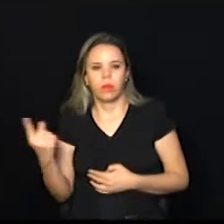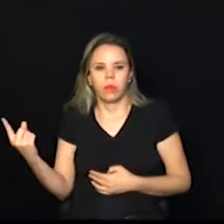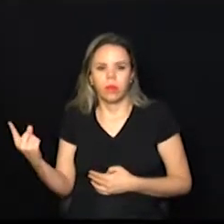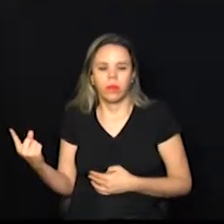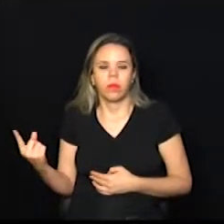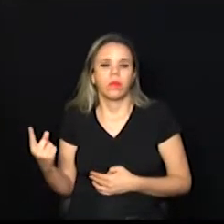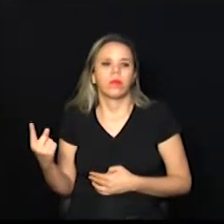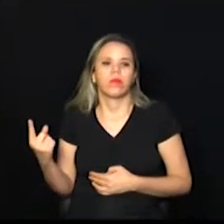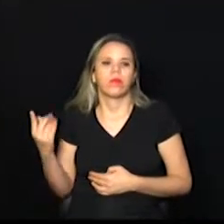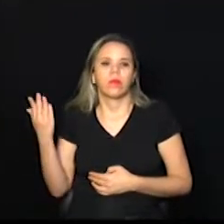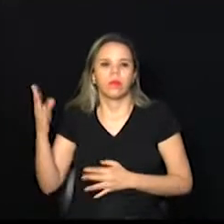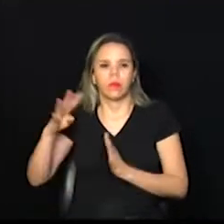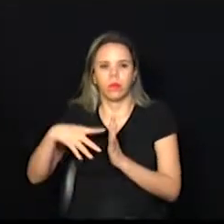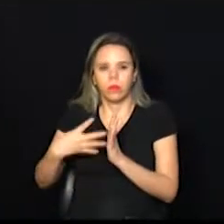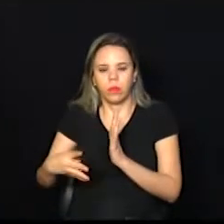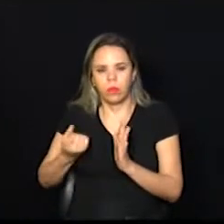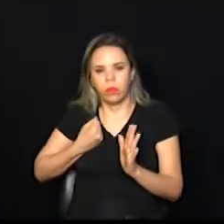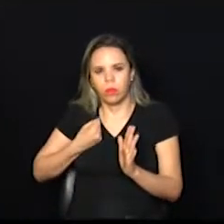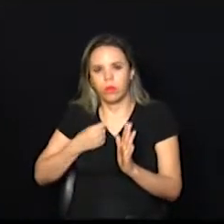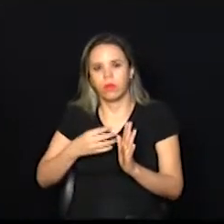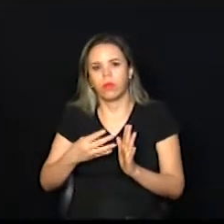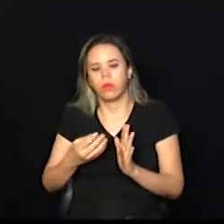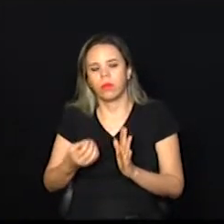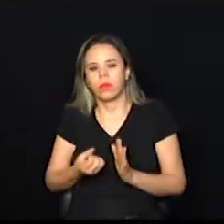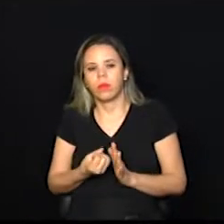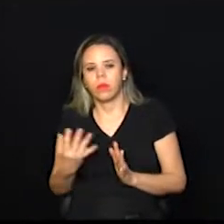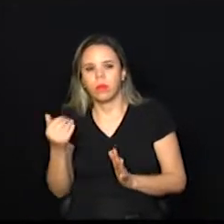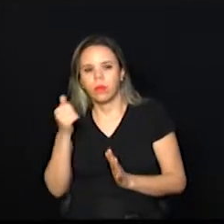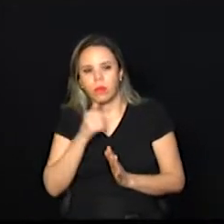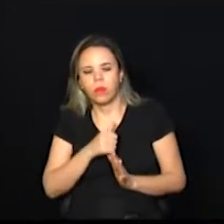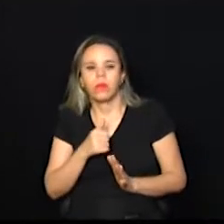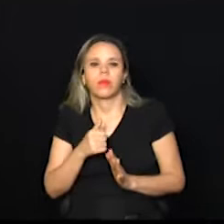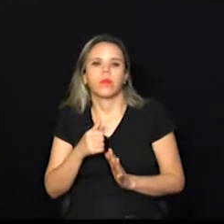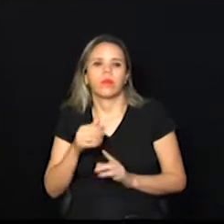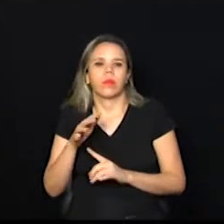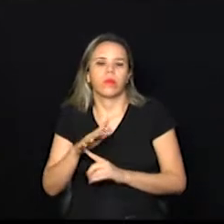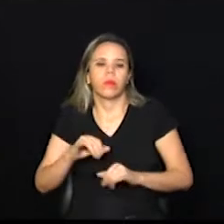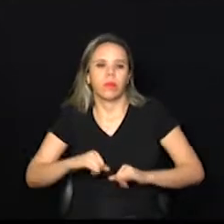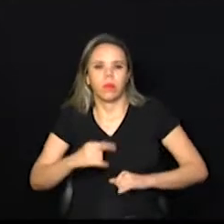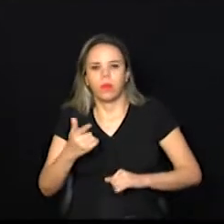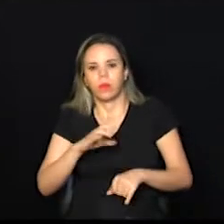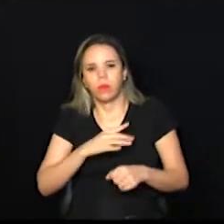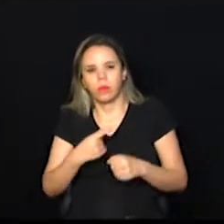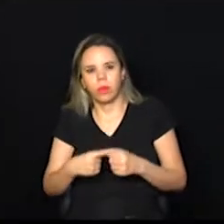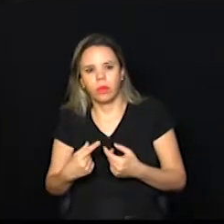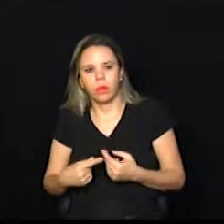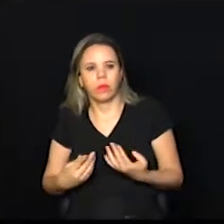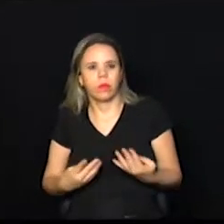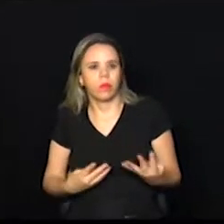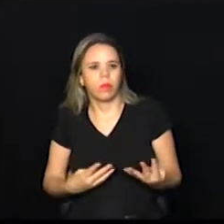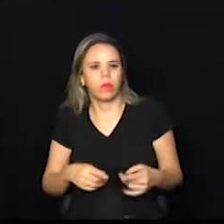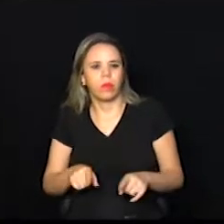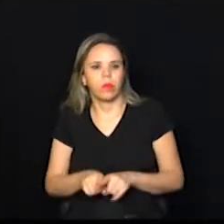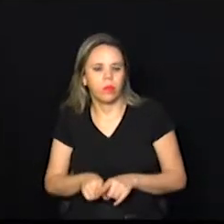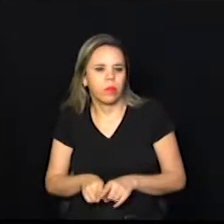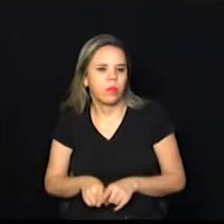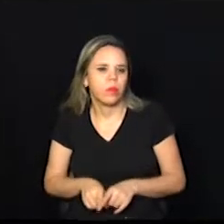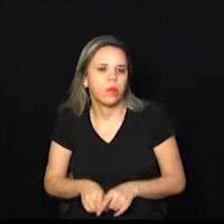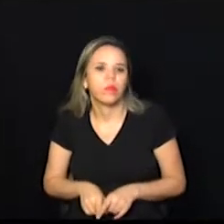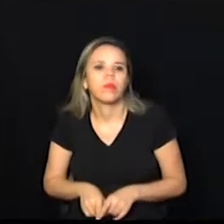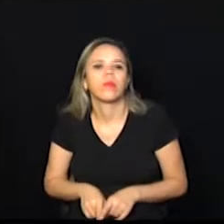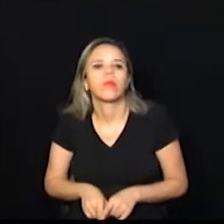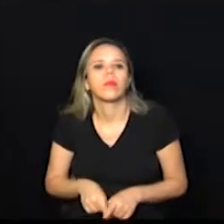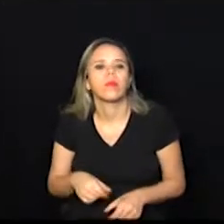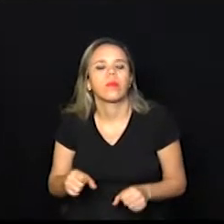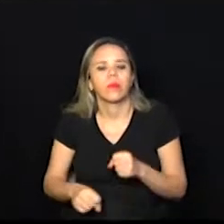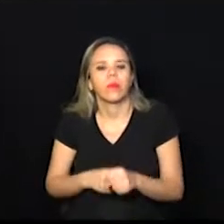Sudoeste, 8. 21, 9. Outros municípios, 4. 2021 nós já estamos 3, lembrando que nós estamos falando no recorte